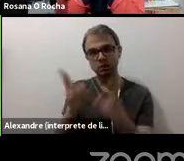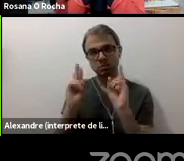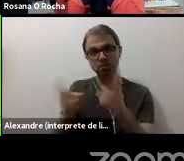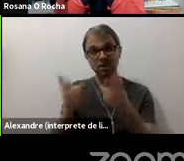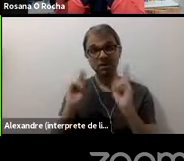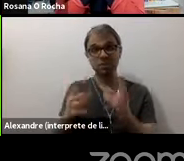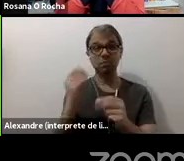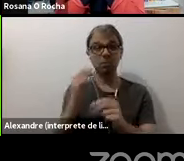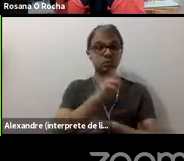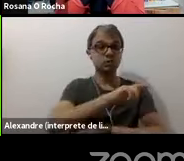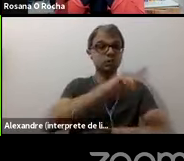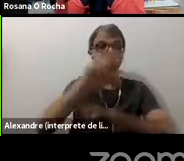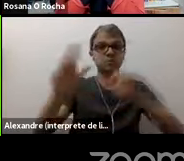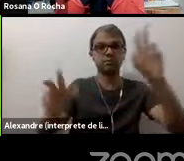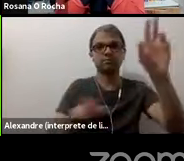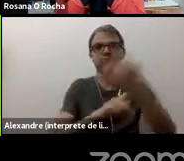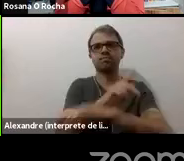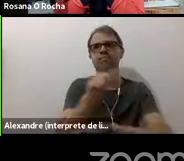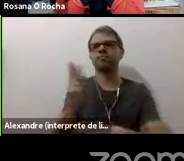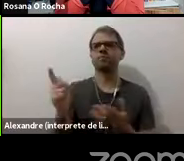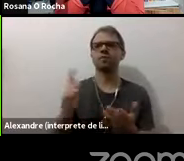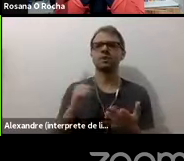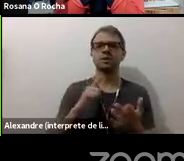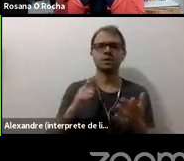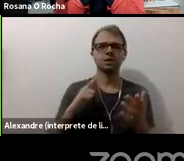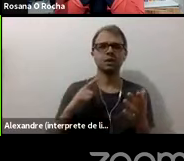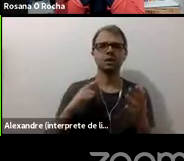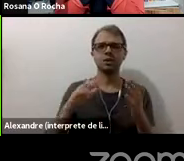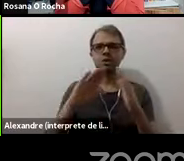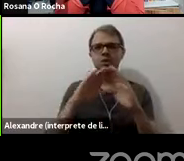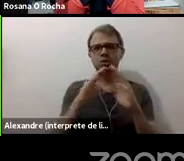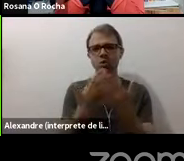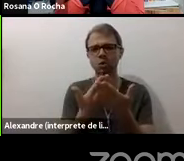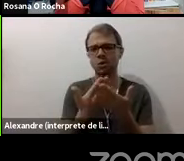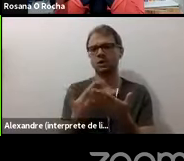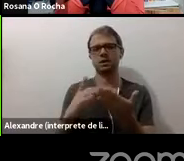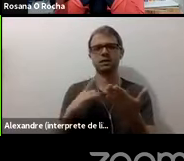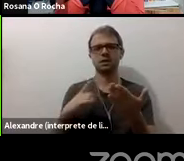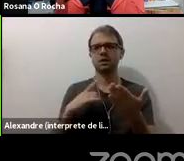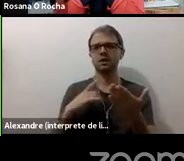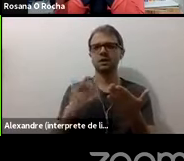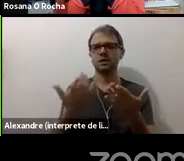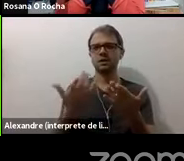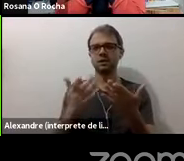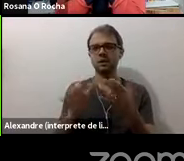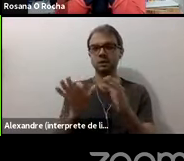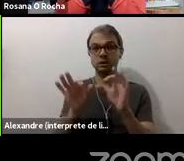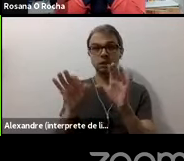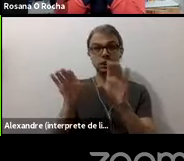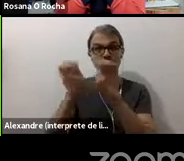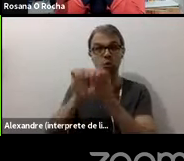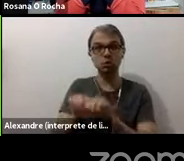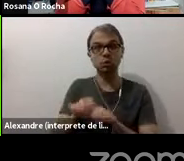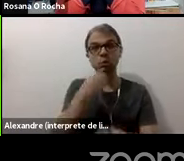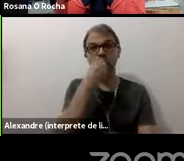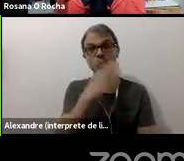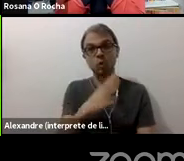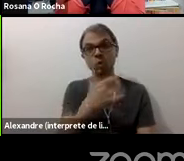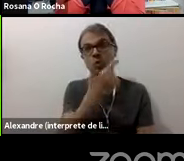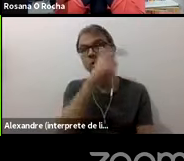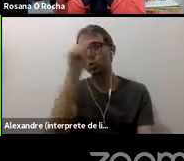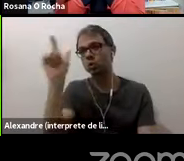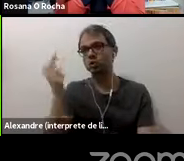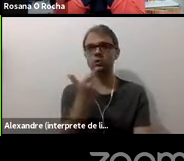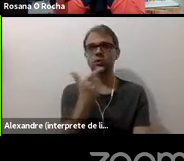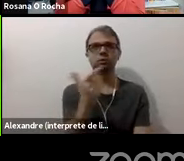Escolas com mais estrutura, uma estrutura física melhor, outras não, enfim. Mas aí